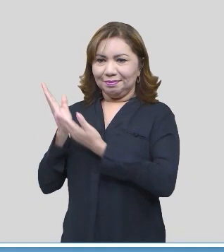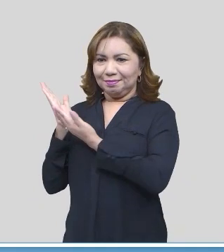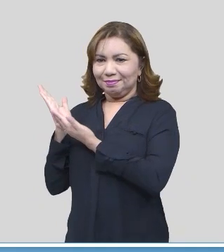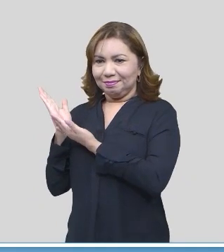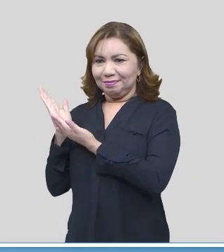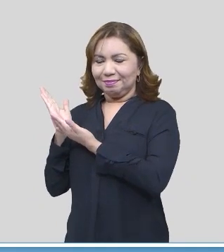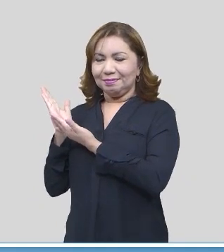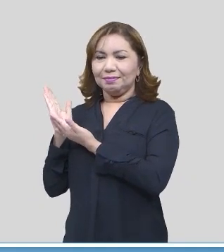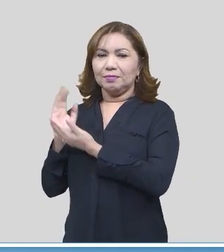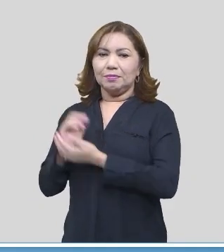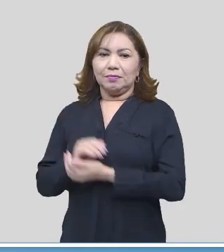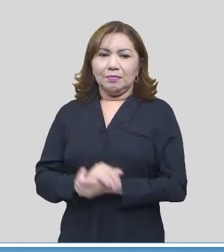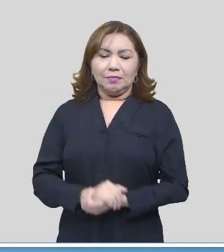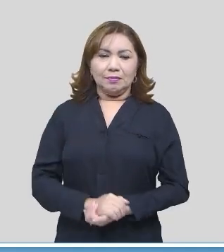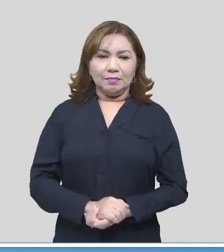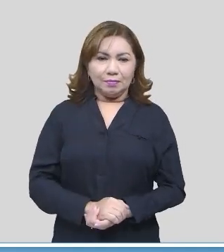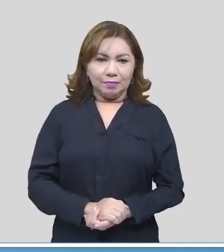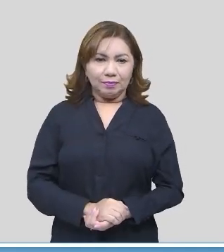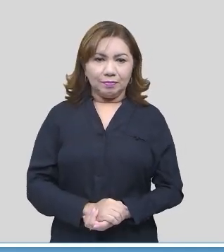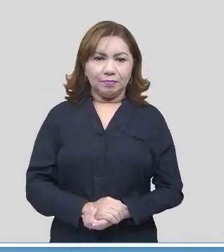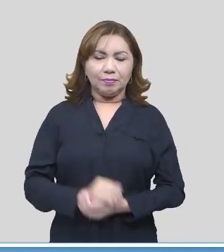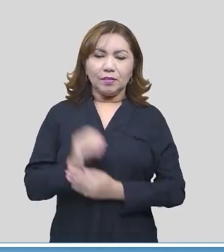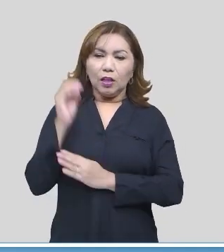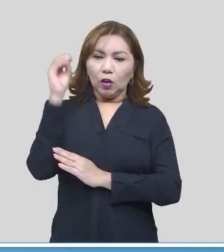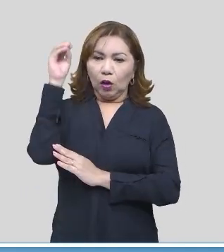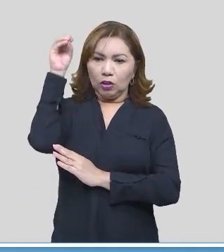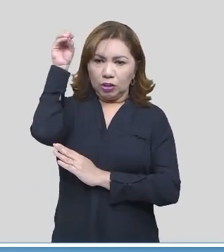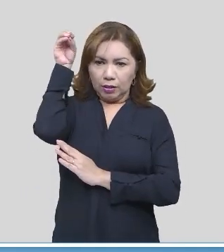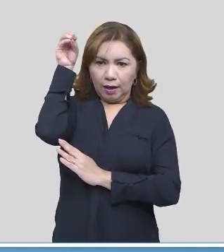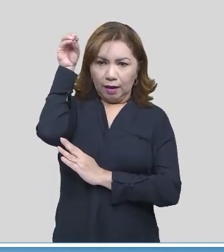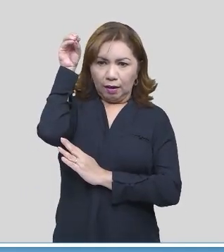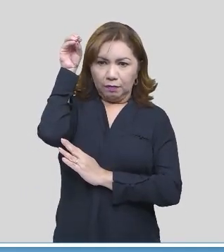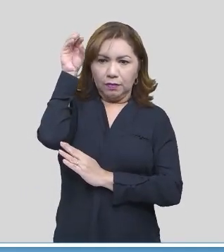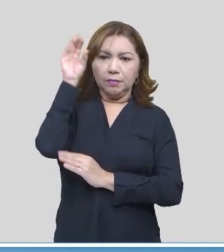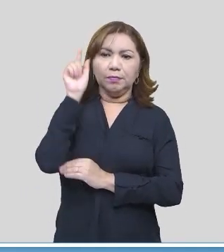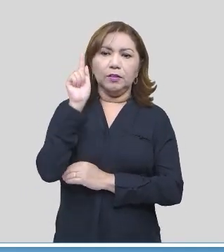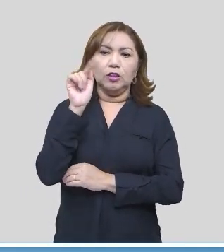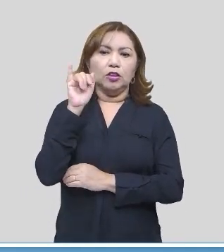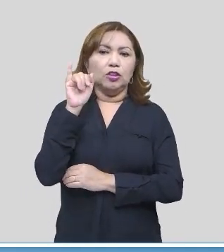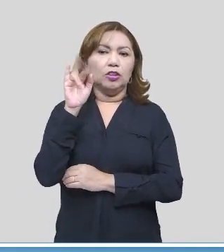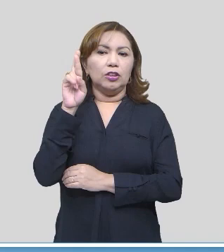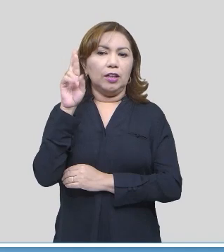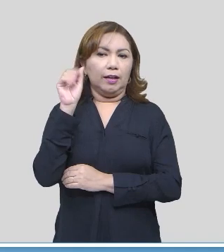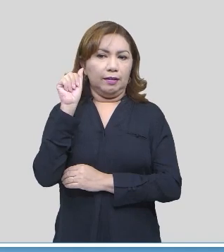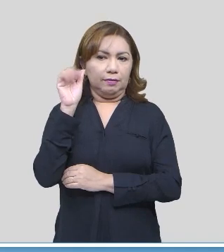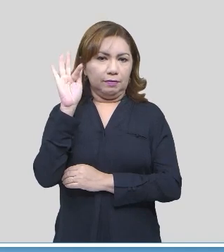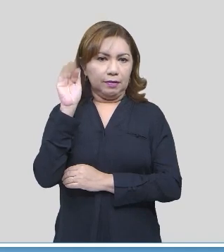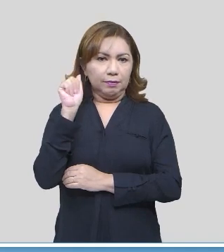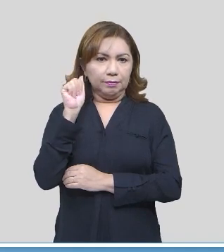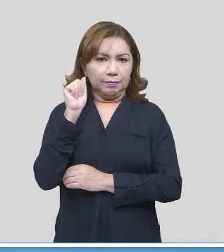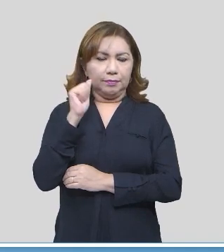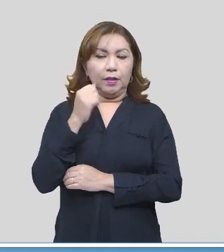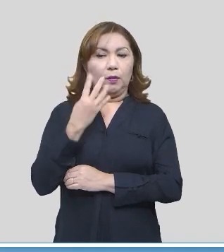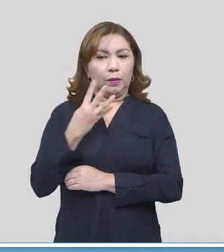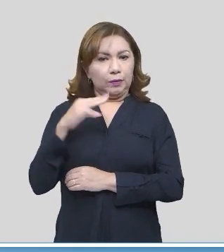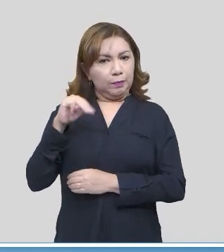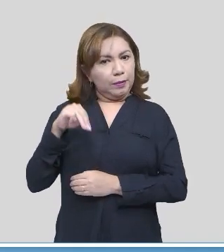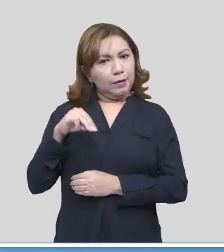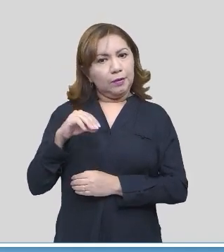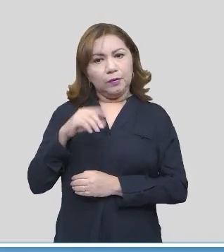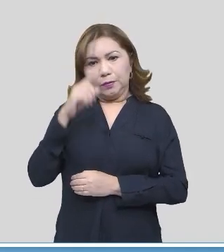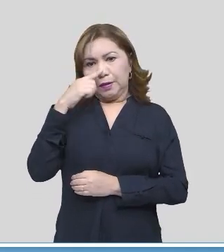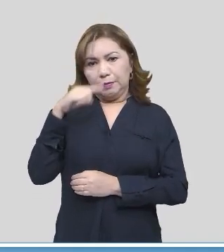Girafa, 4 metros. Elefante, 3 metros. Leão, 1 metro.